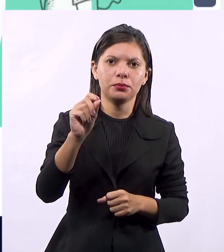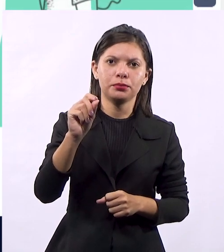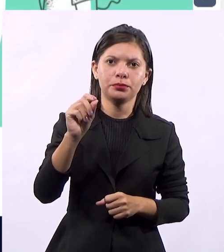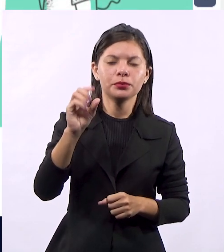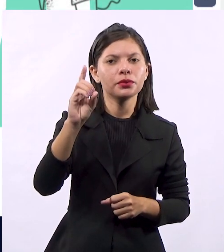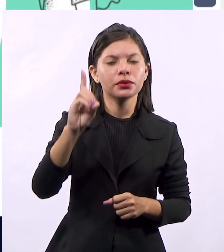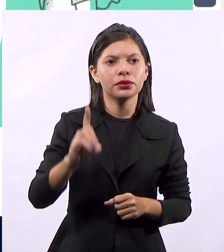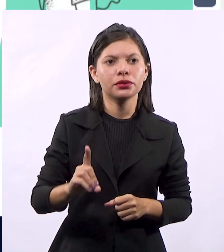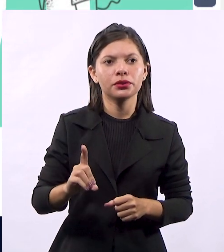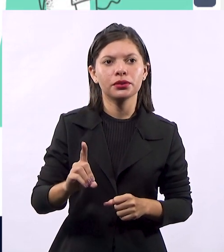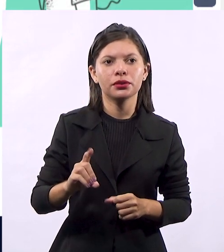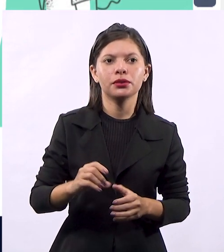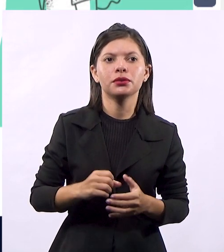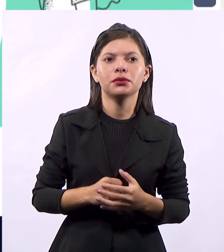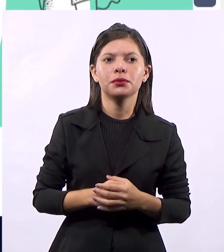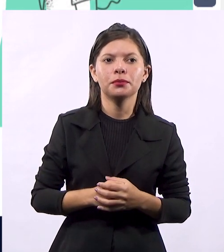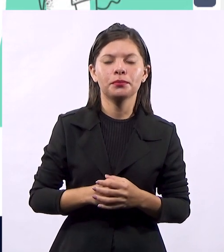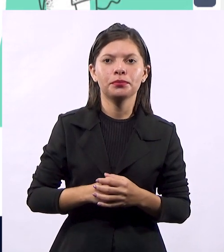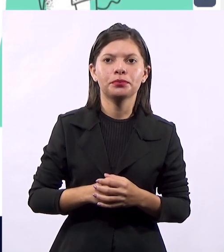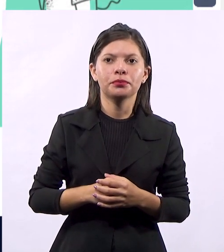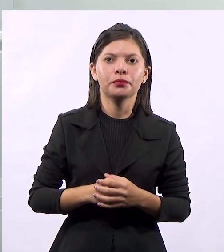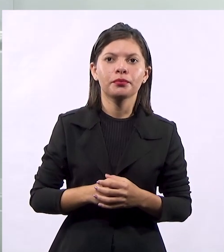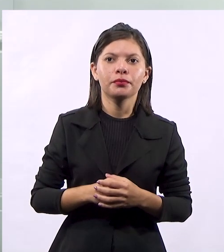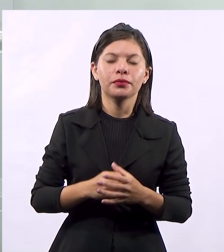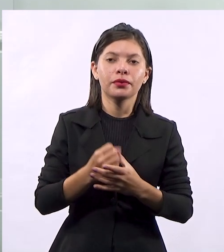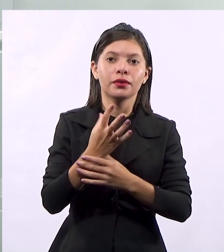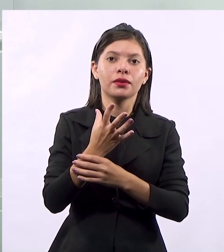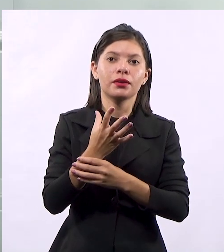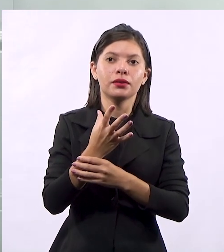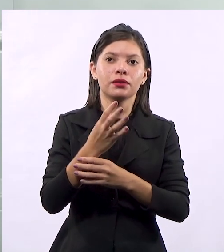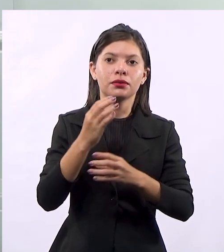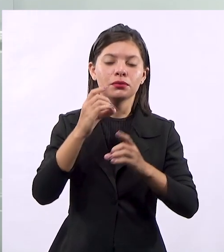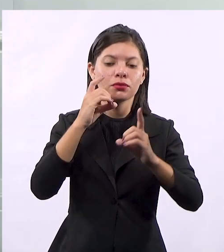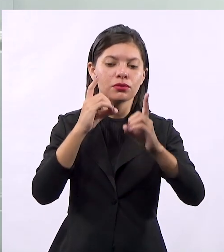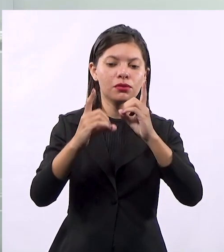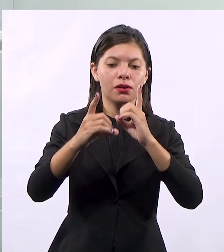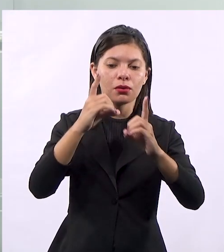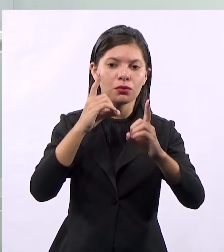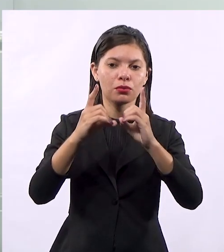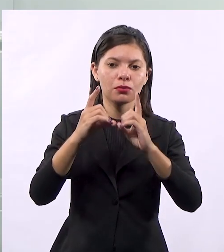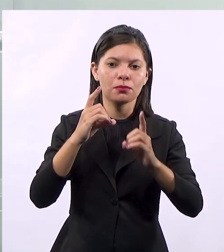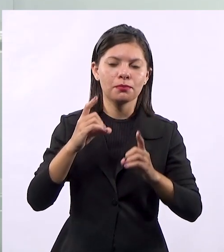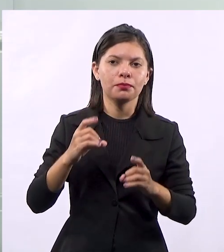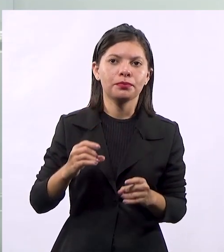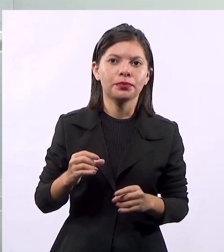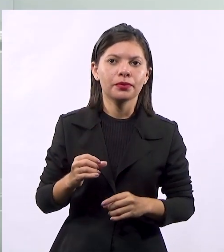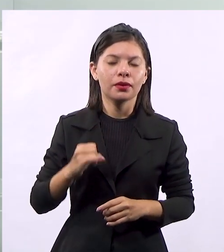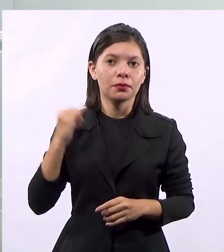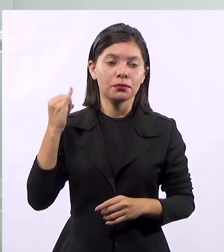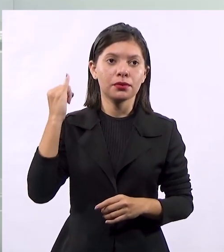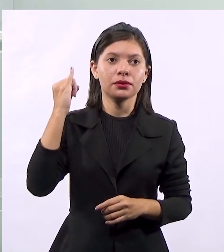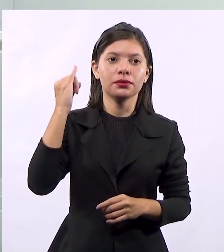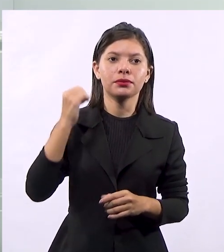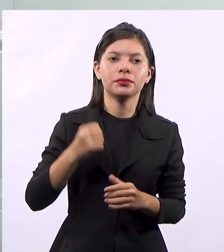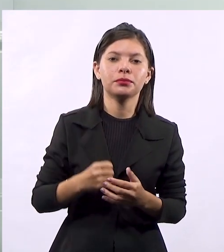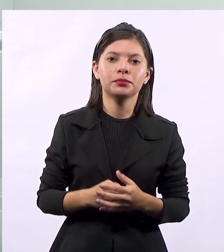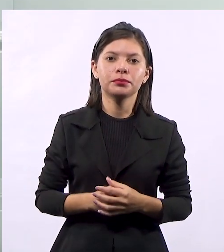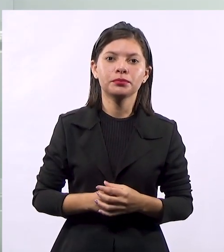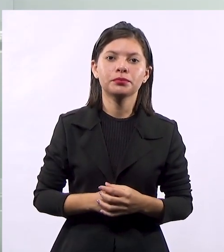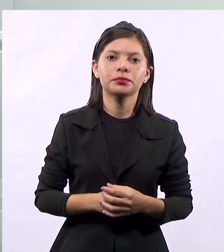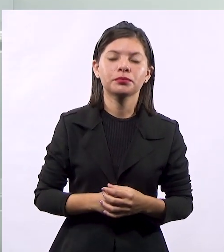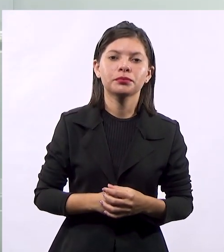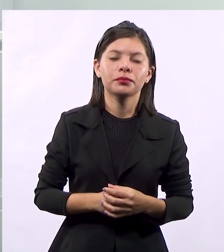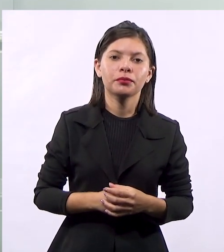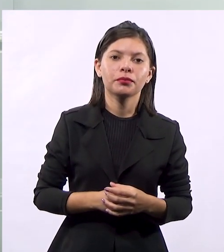sociais. E nesse episódio 2, direito, educação e legislação. Portanto, a relação que